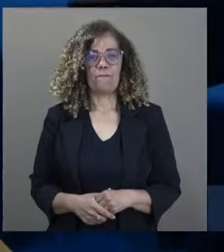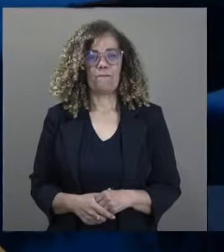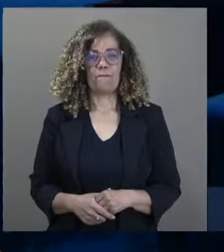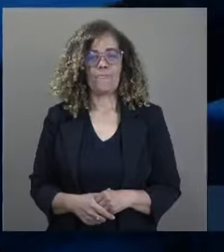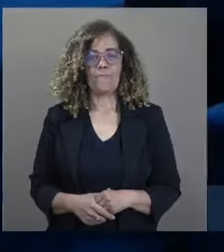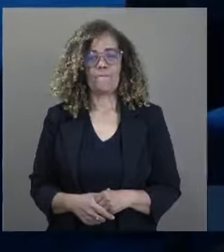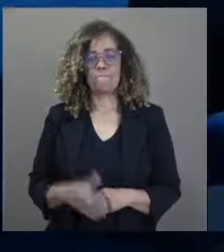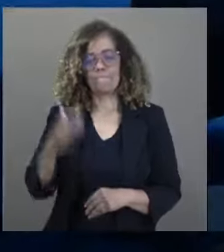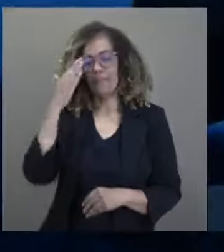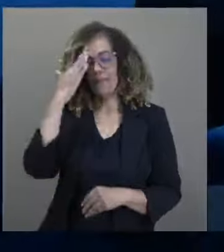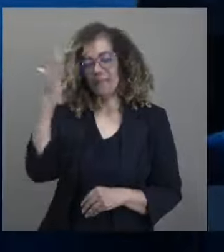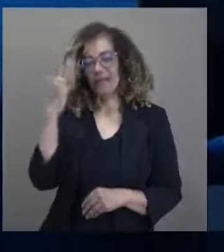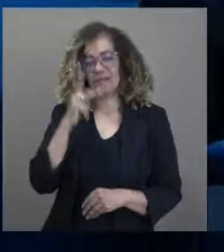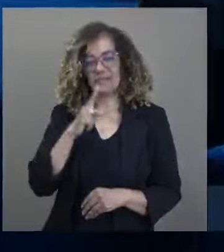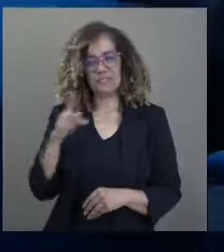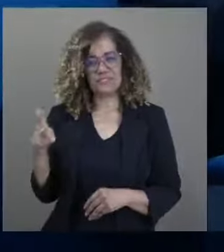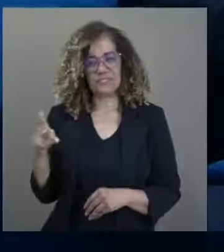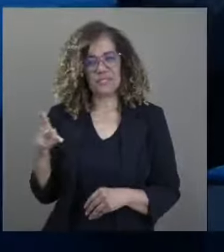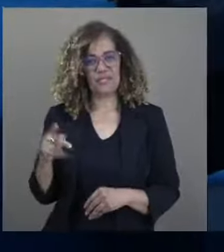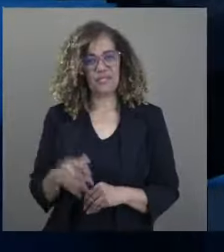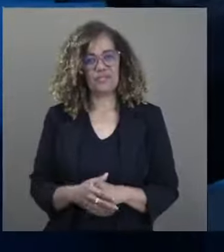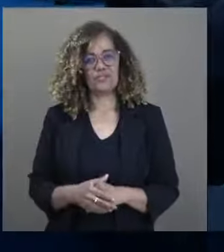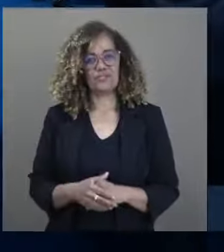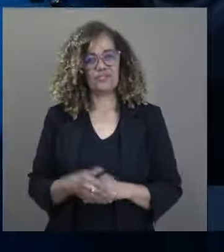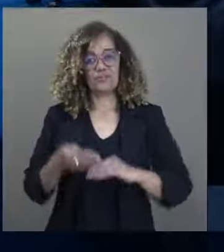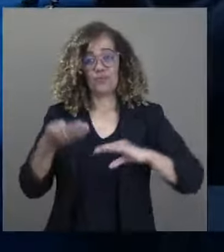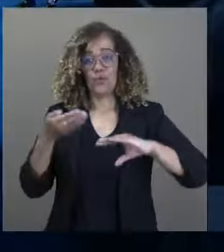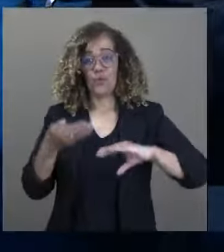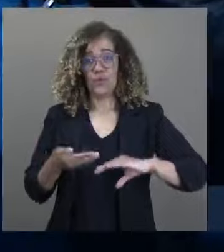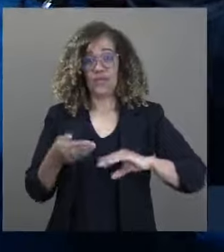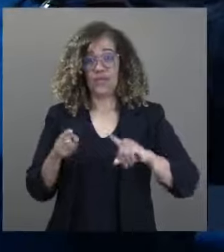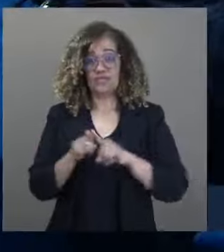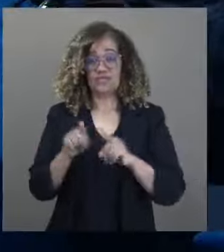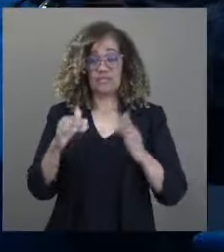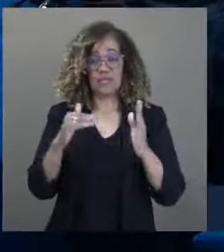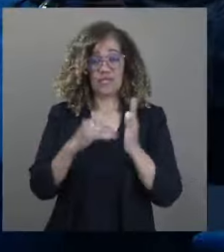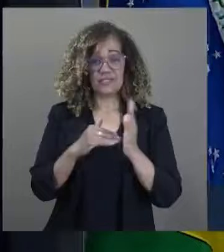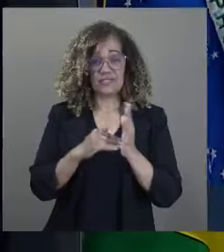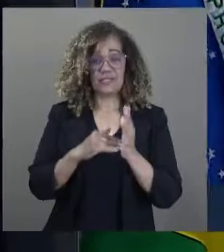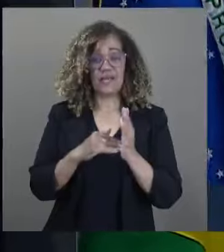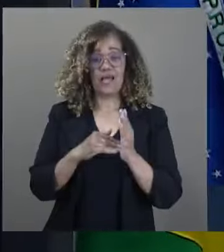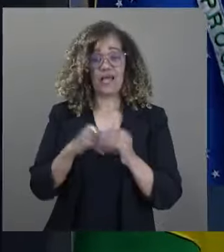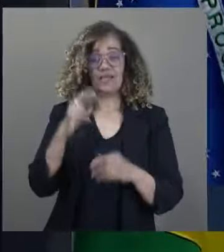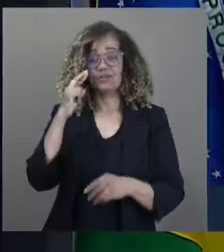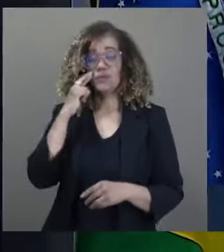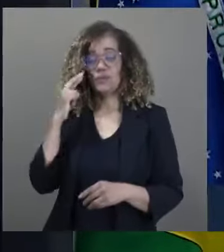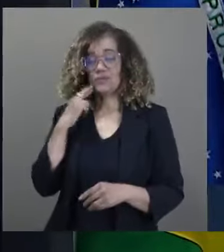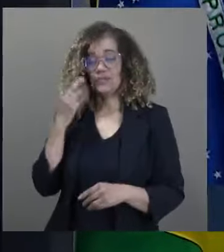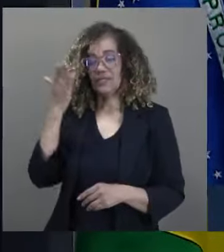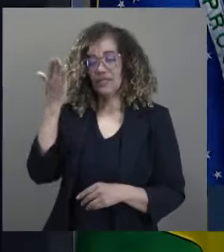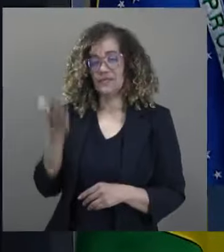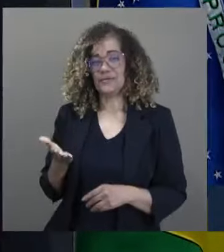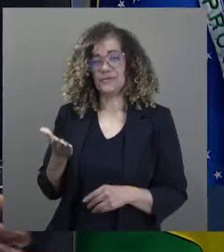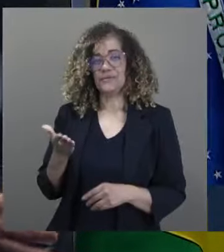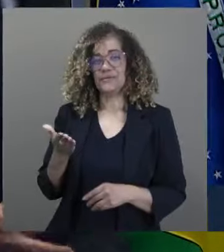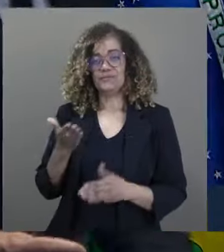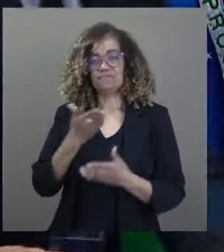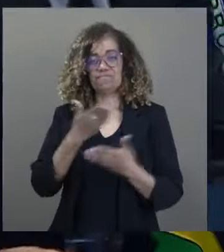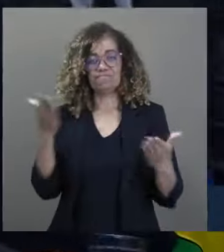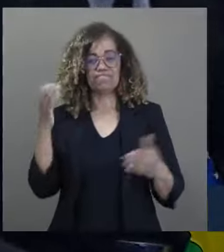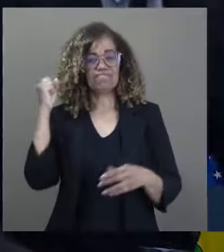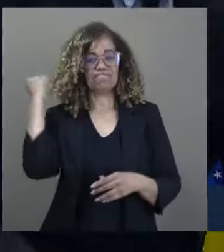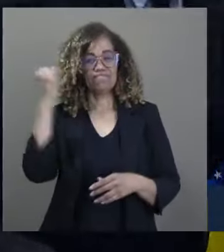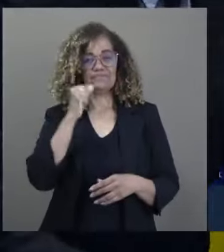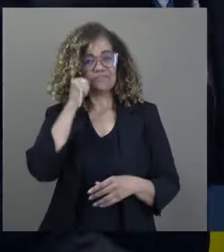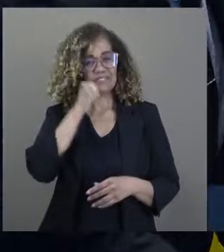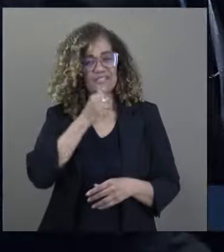Muitíssimo obrigado, senhor presidente do Congresso Nacional, do Senado Federal, senador Rodrigo Pacheco, senhoras senadoras,